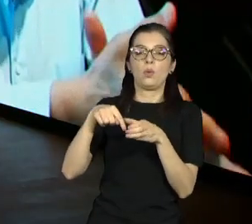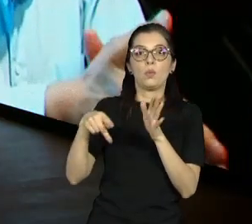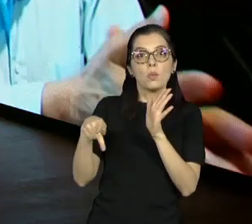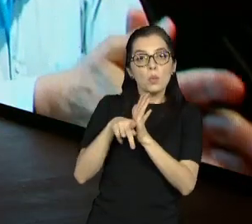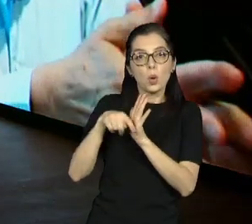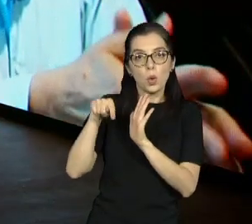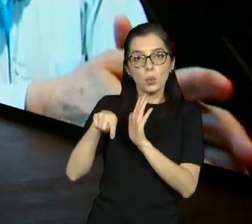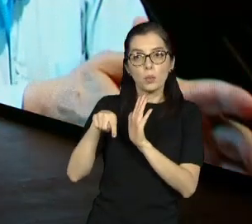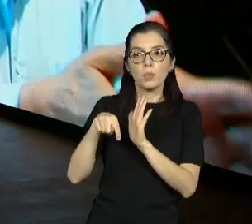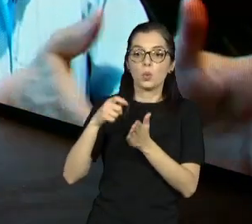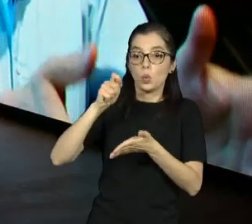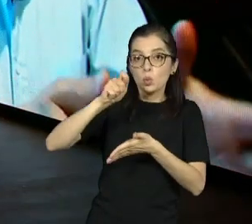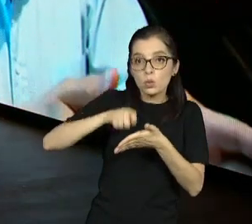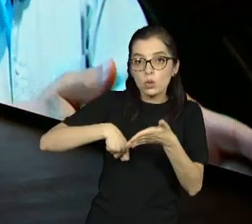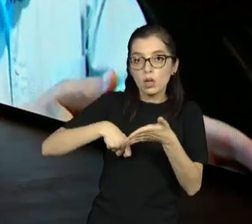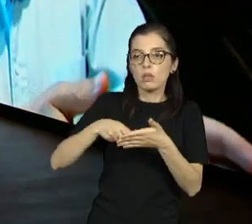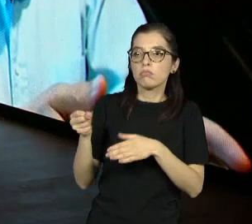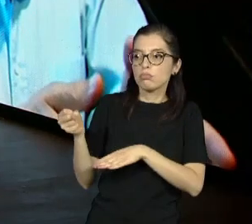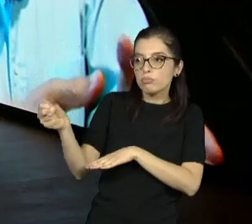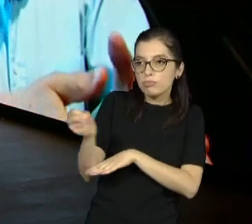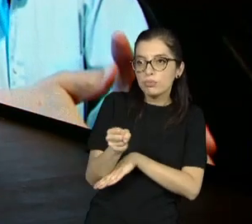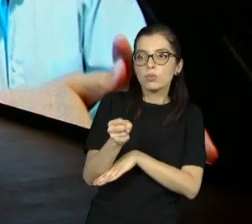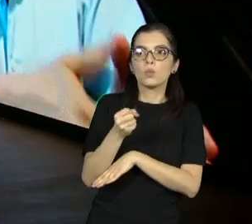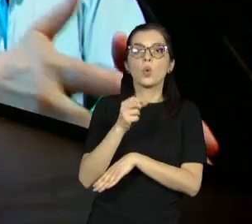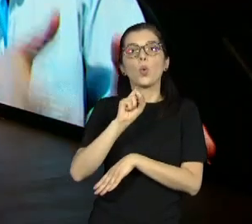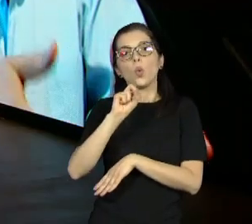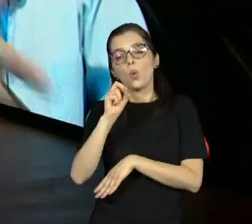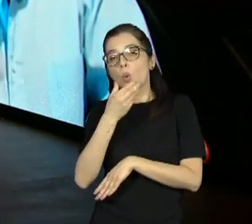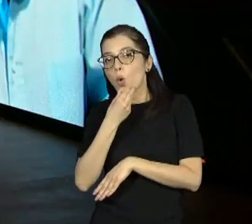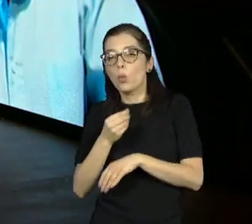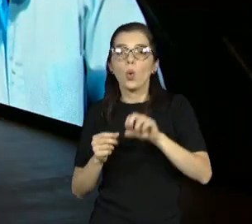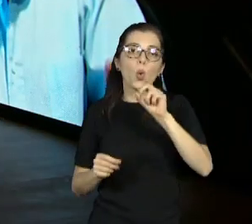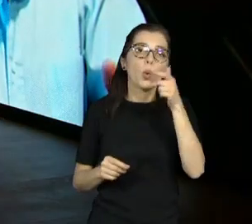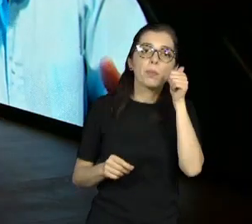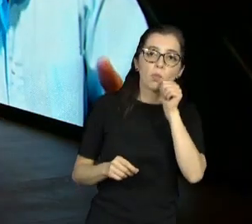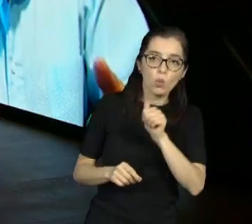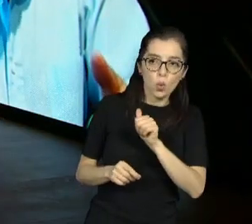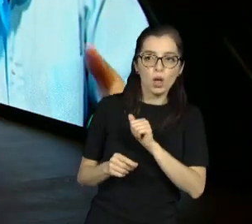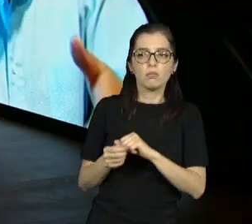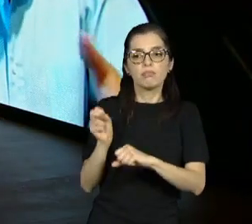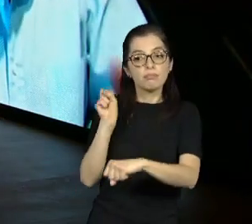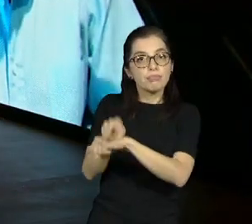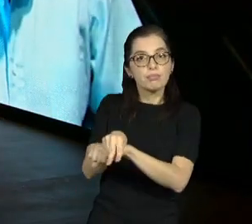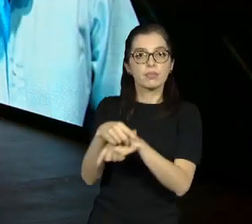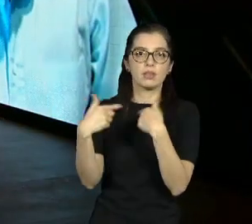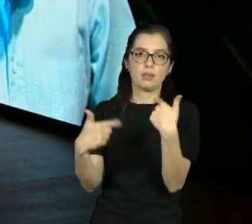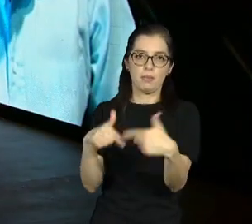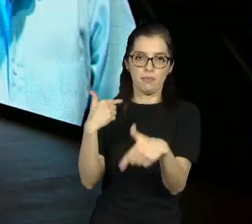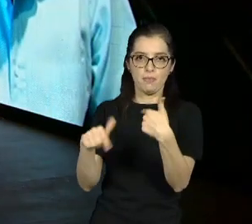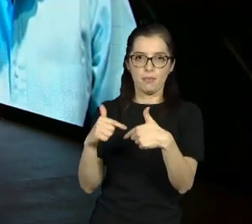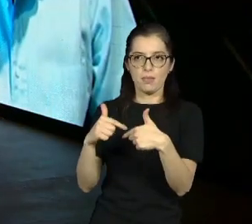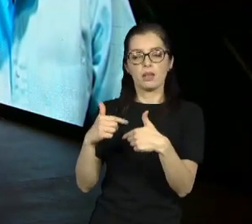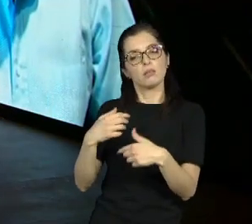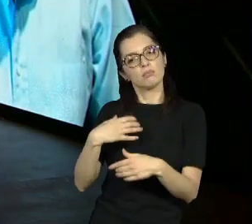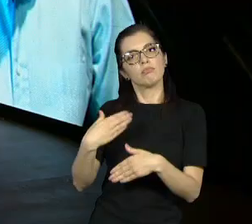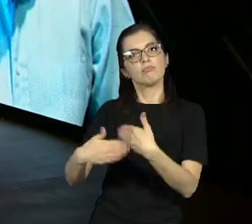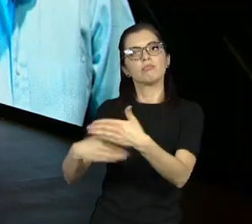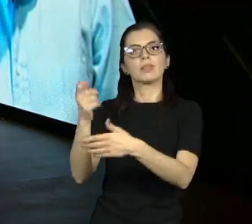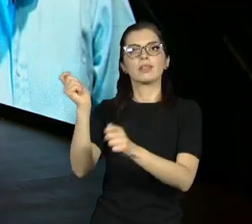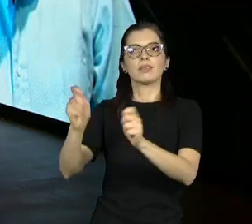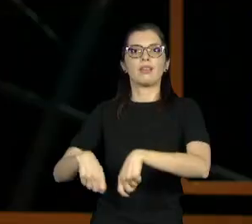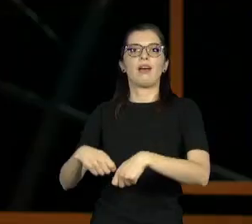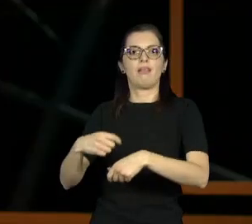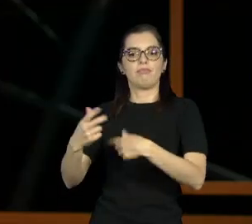uma moça, que vai fazer o trabalho, vai continuar o nosso trabalho, do mesmo jeito que nós estamos fazendo sempre.